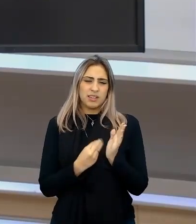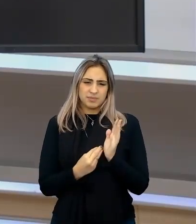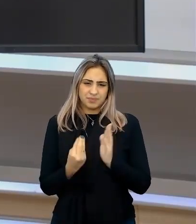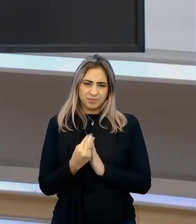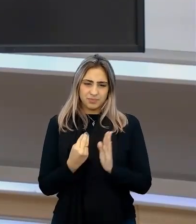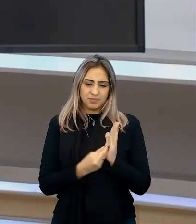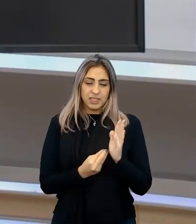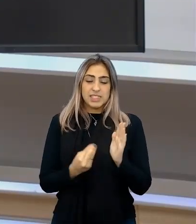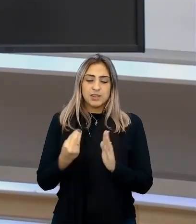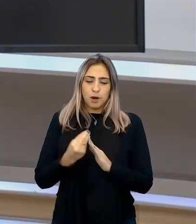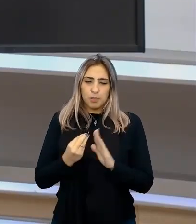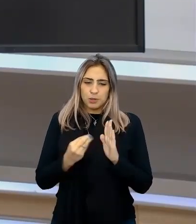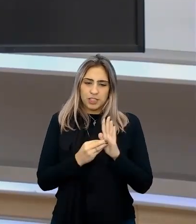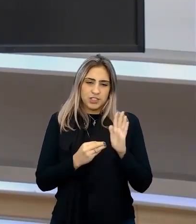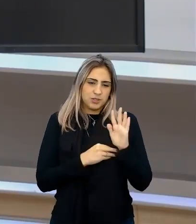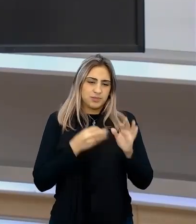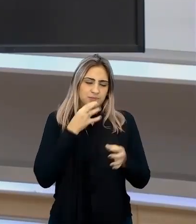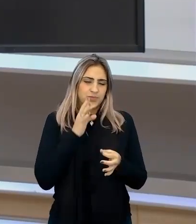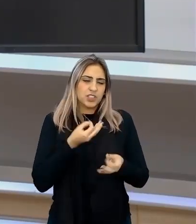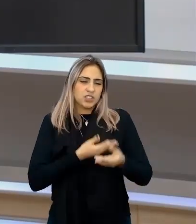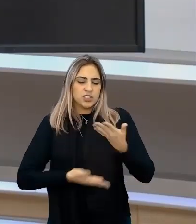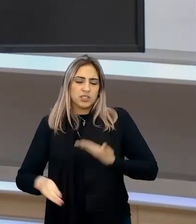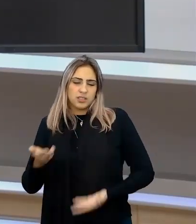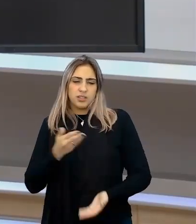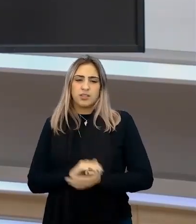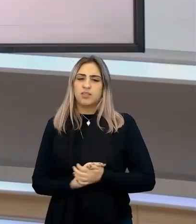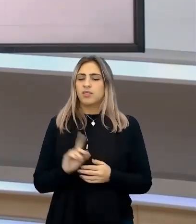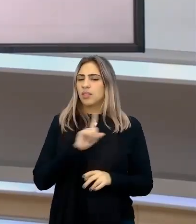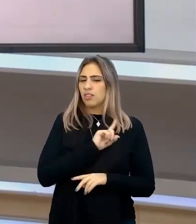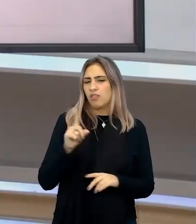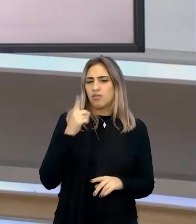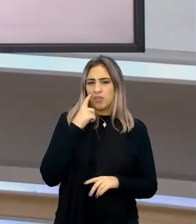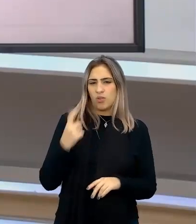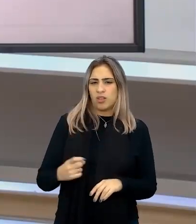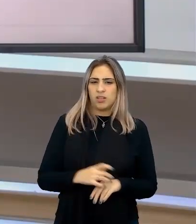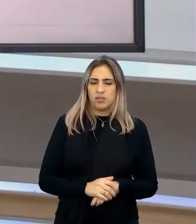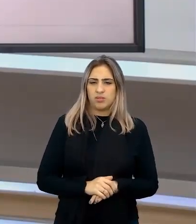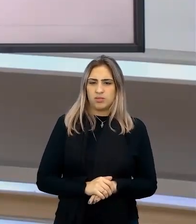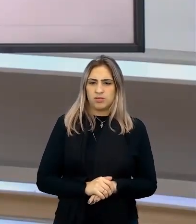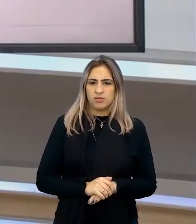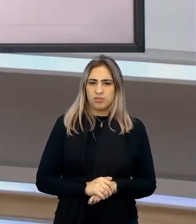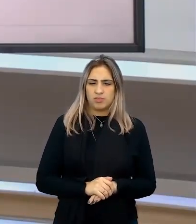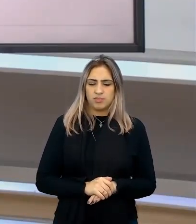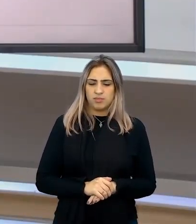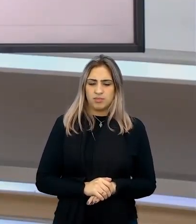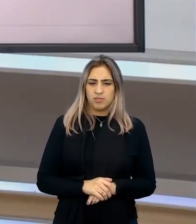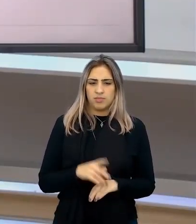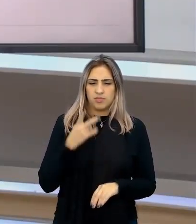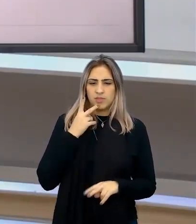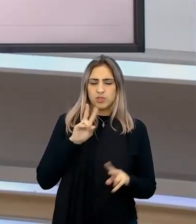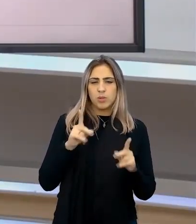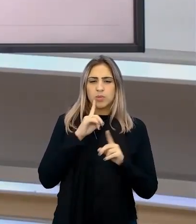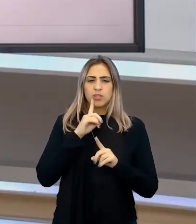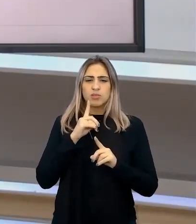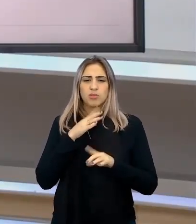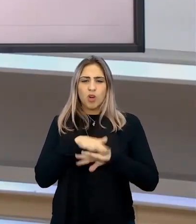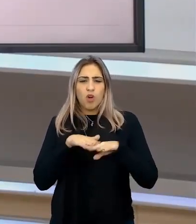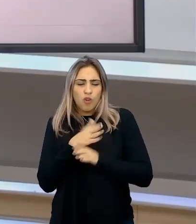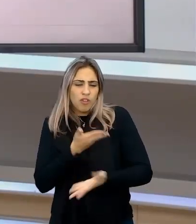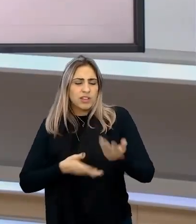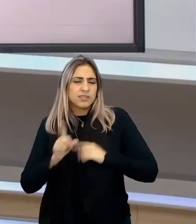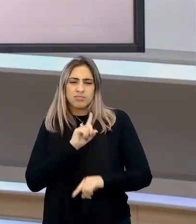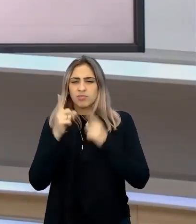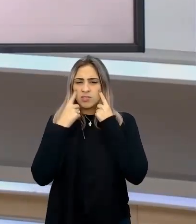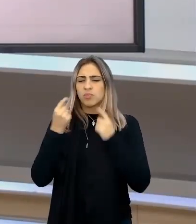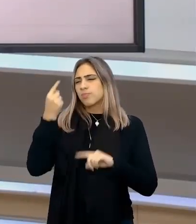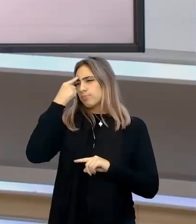do diálogo, através de um diálogo que seja não violento. E aí, falando sobre um diálogo não violento, vamos pensar então